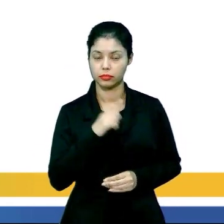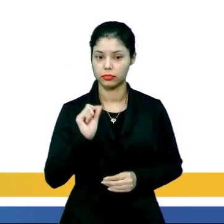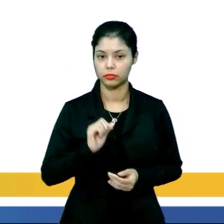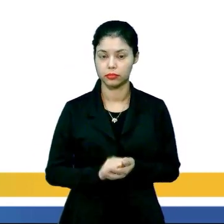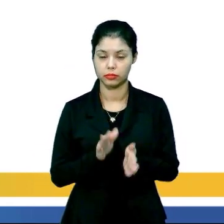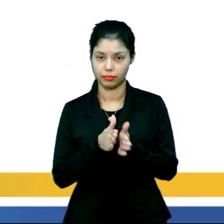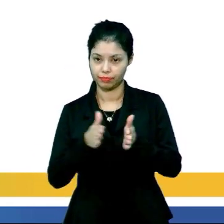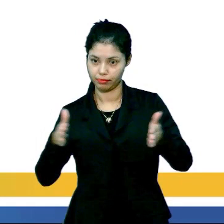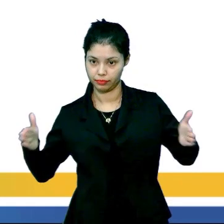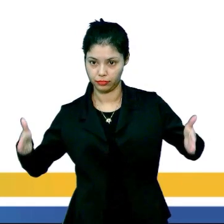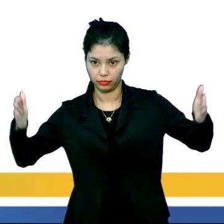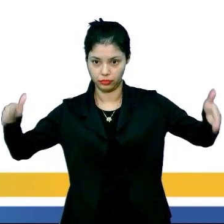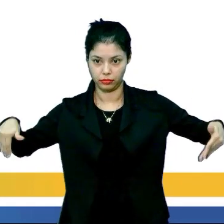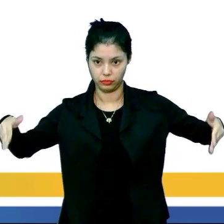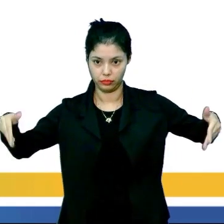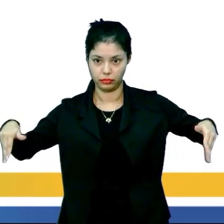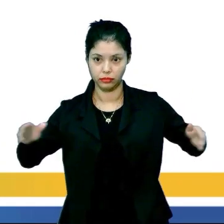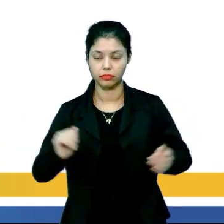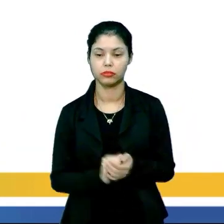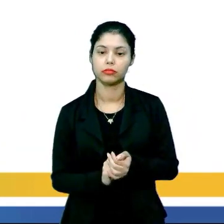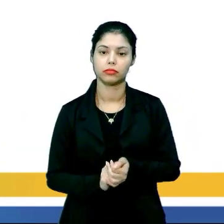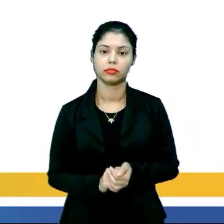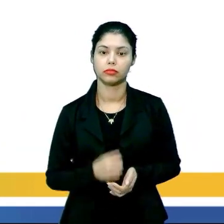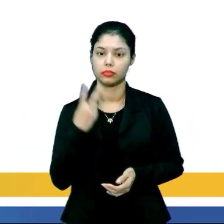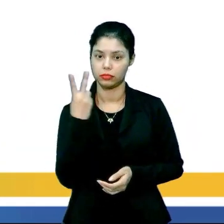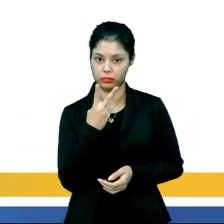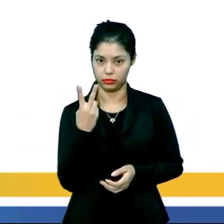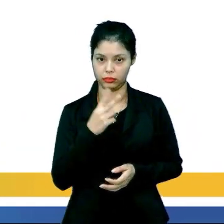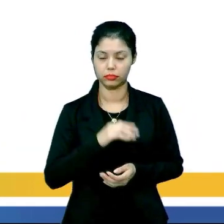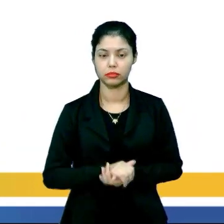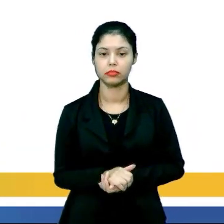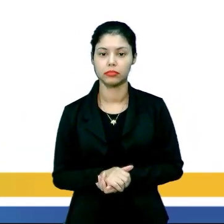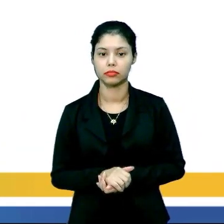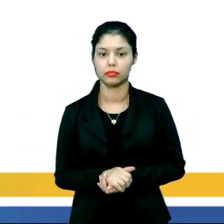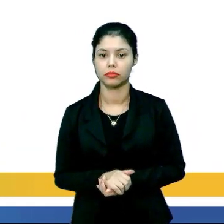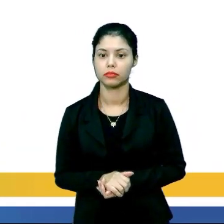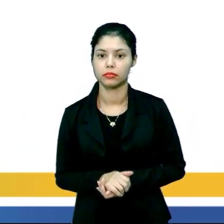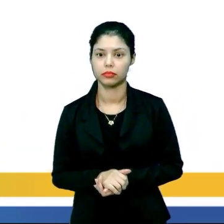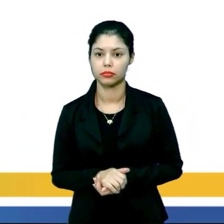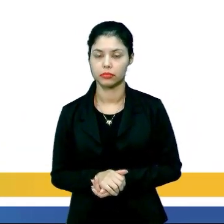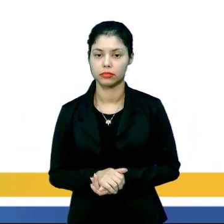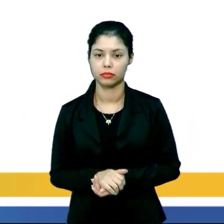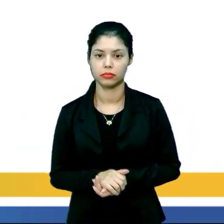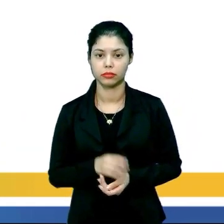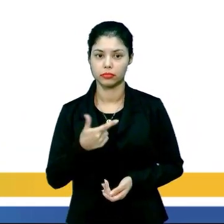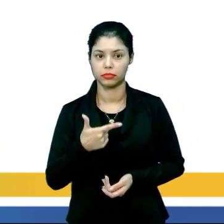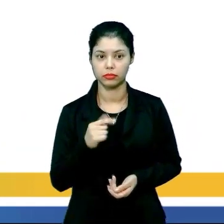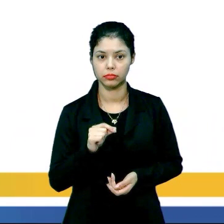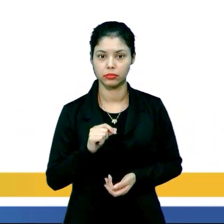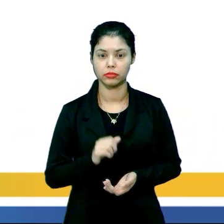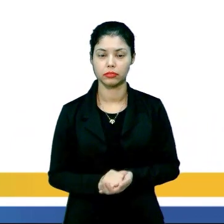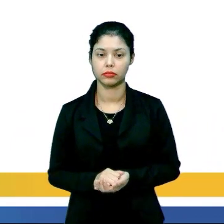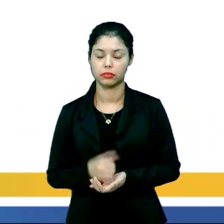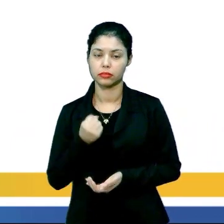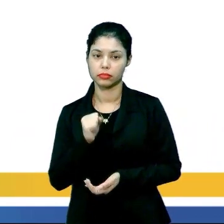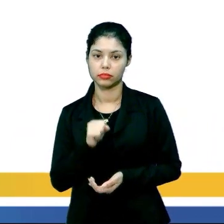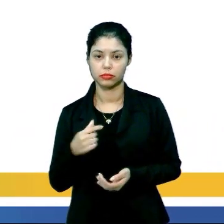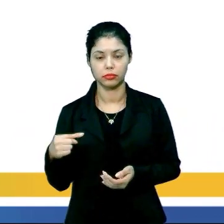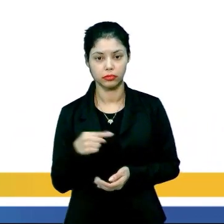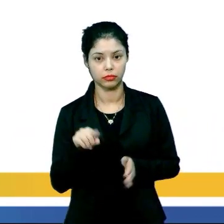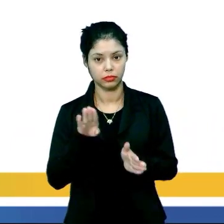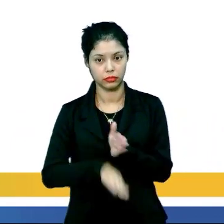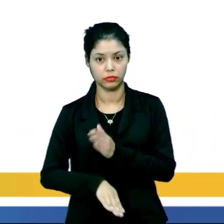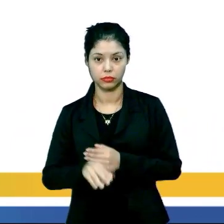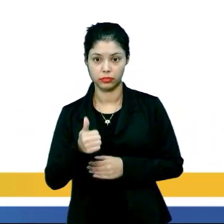ficar longe das laterais. Só que são duas laterais, então vai ficar 20 centímetros. 80